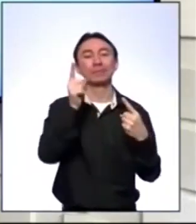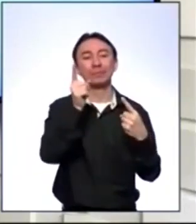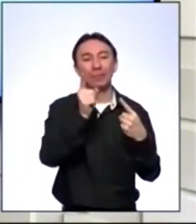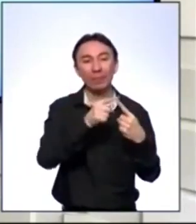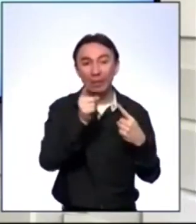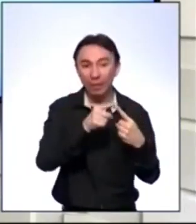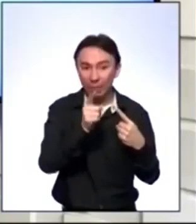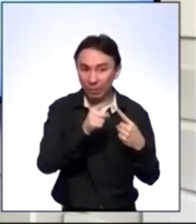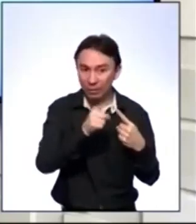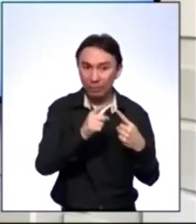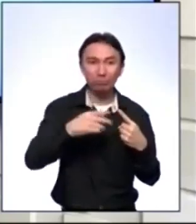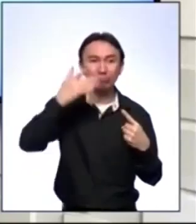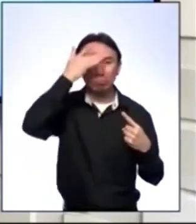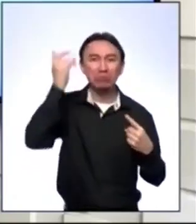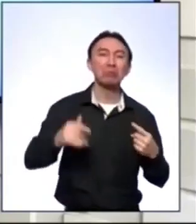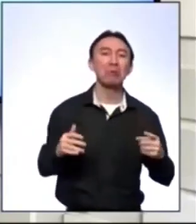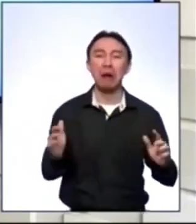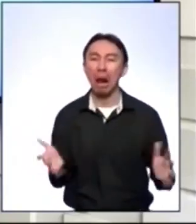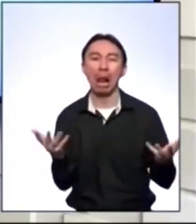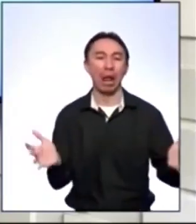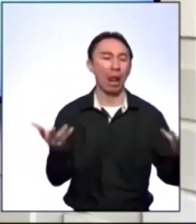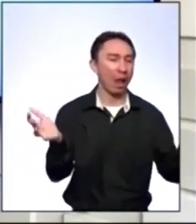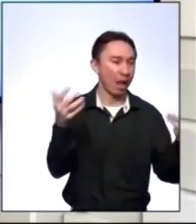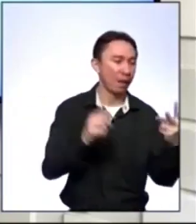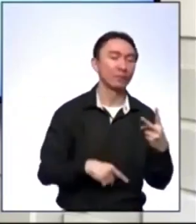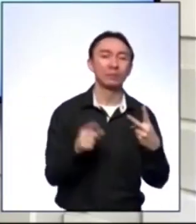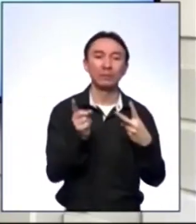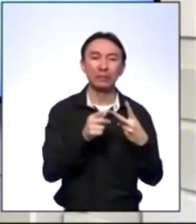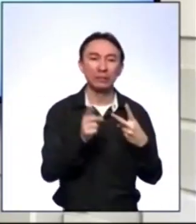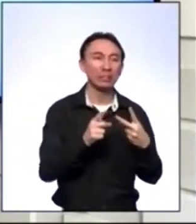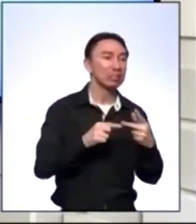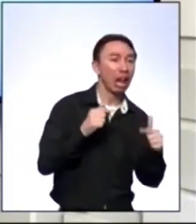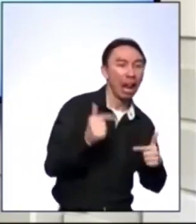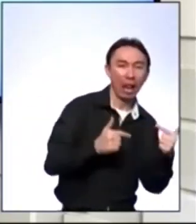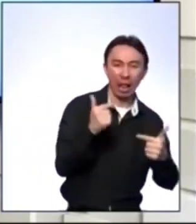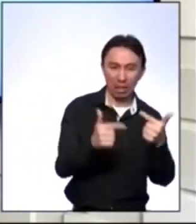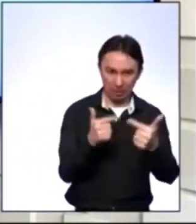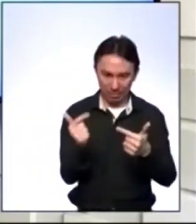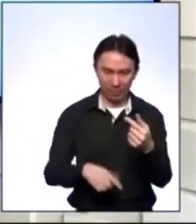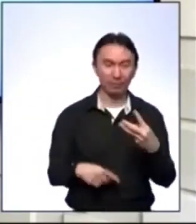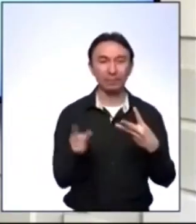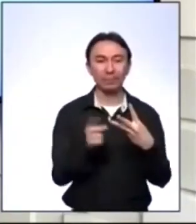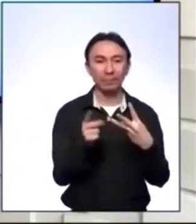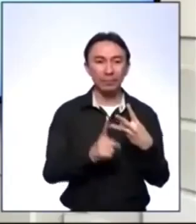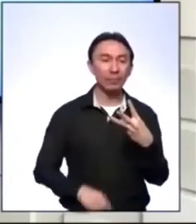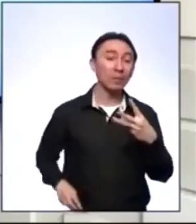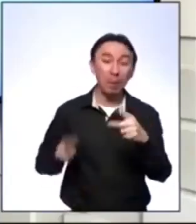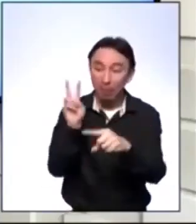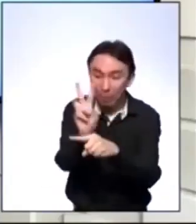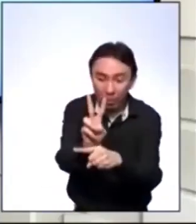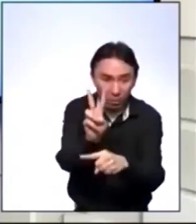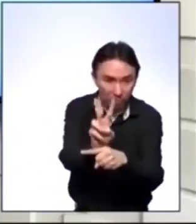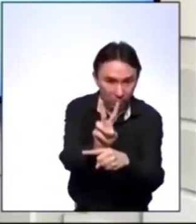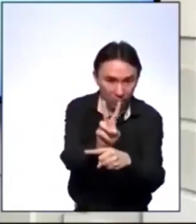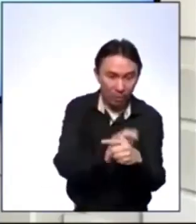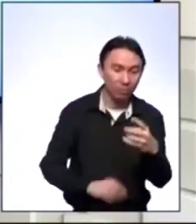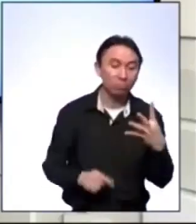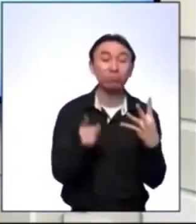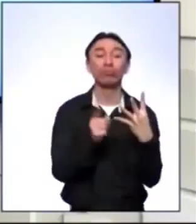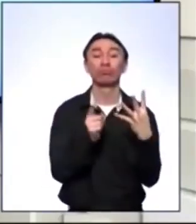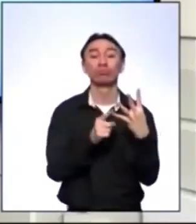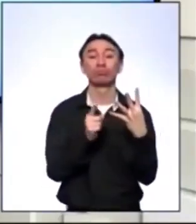Vargas: populismo, trabalhismo, protecionismo e, atenção,